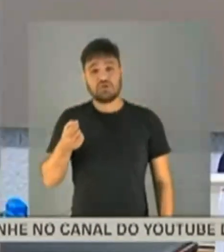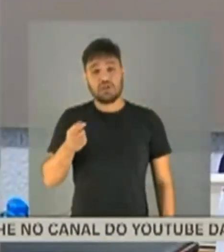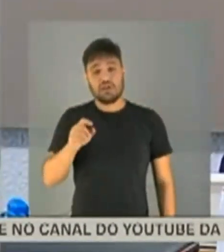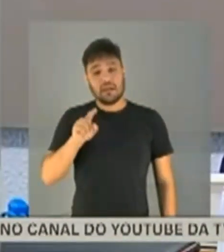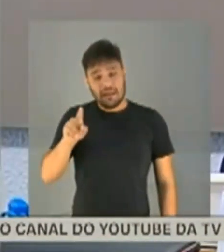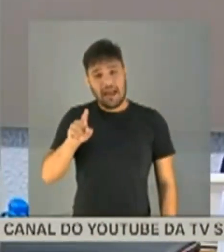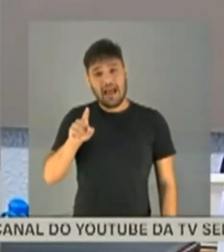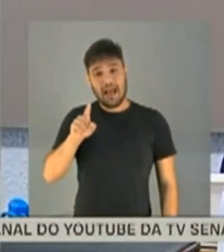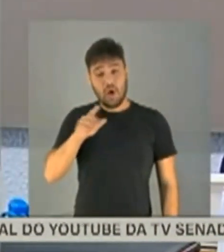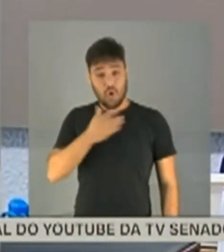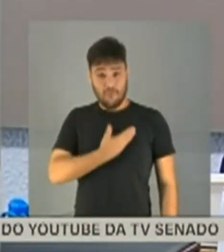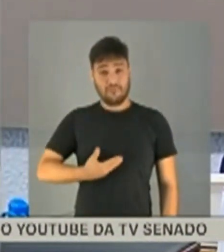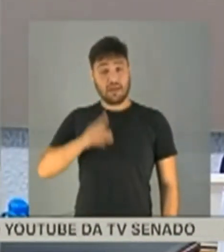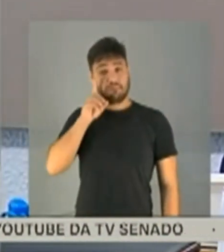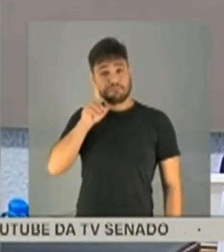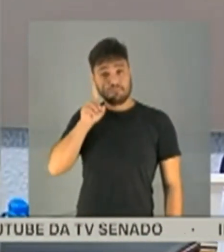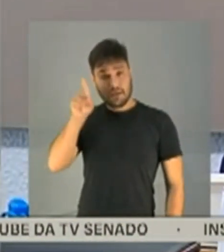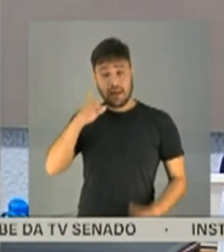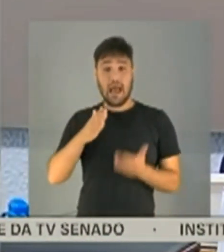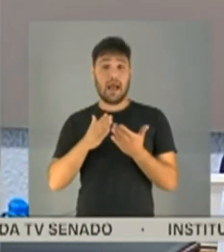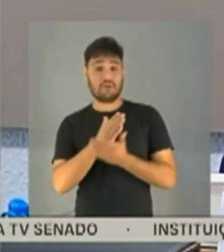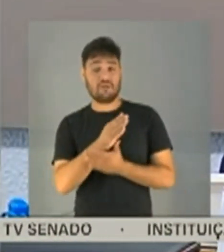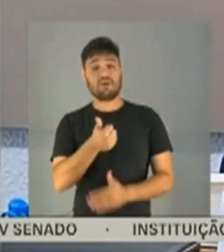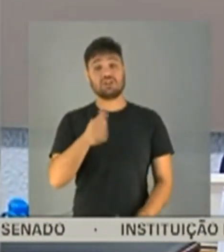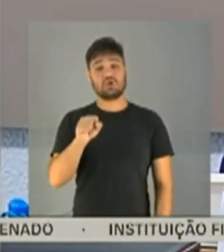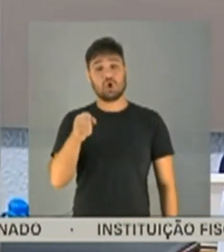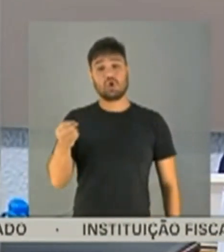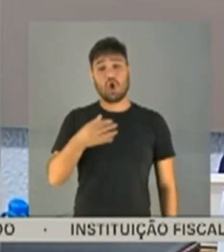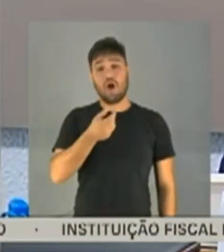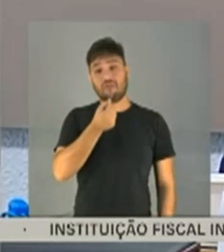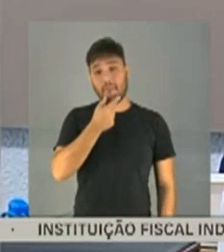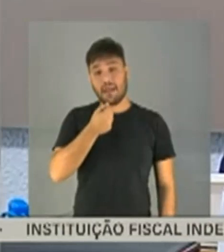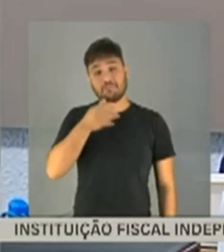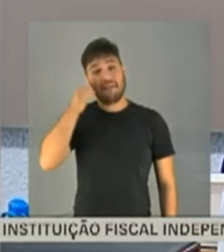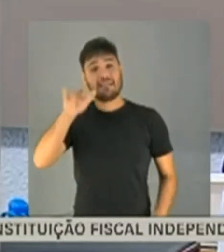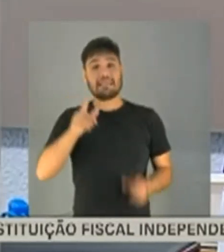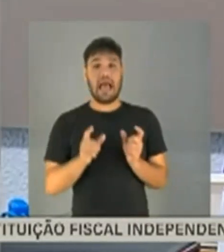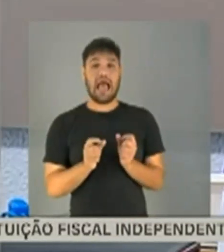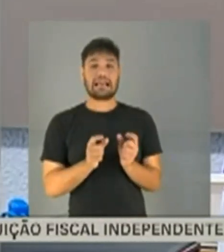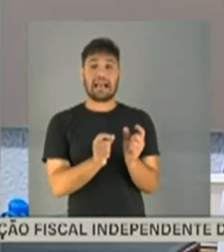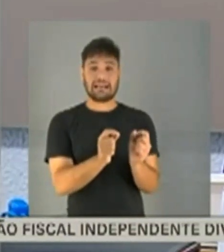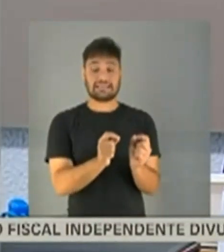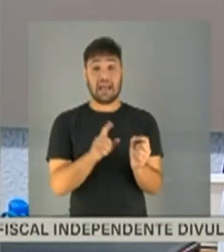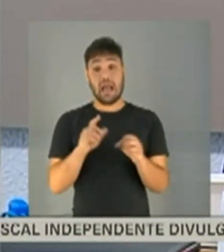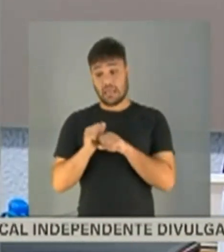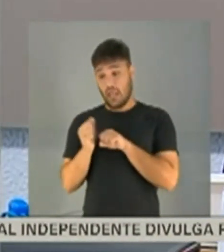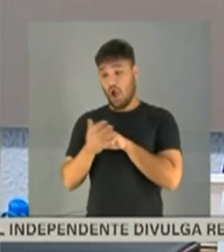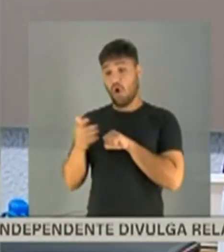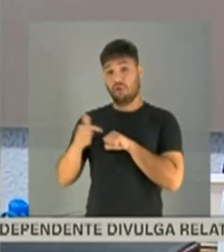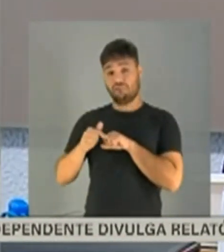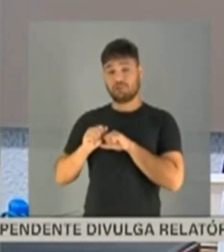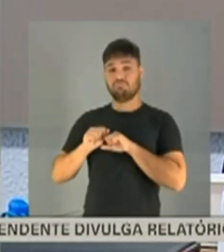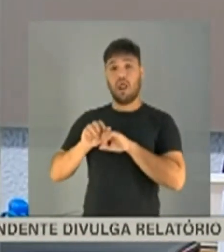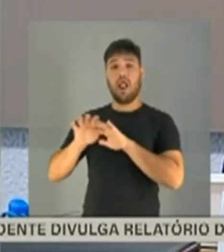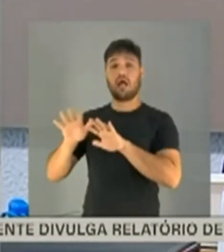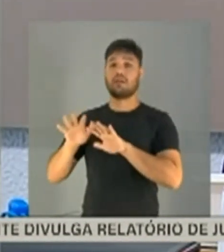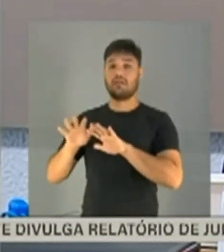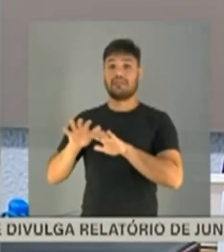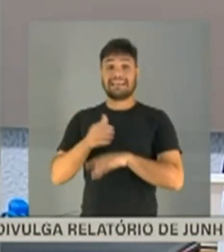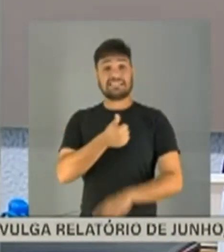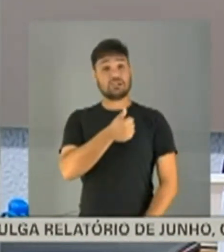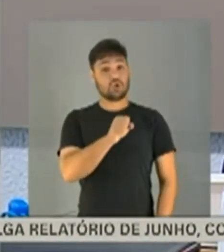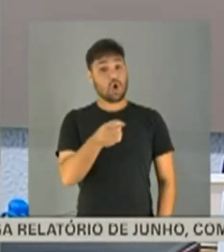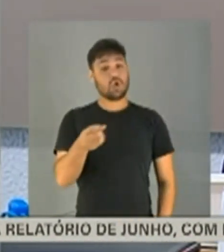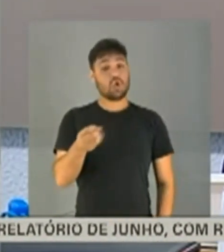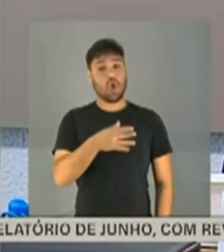americano aprovou 18 drogas novas anticâncer, no ano em que a Covid estava tomando o mundo.